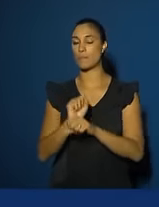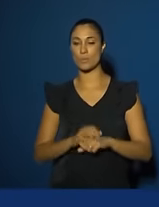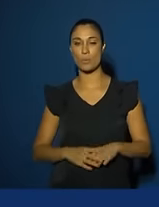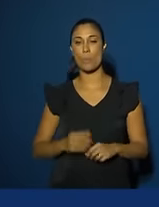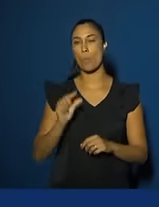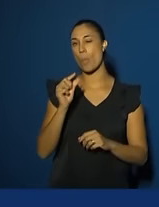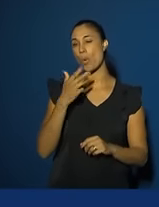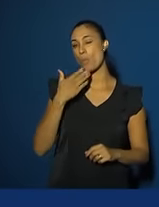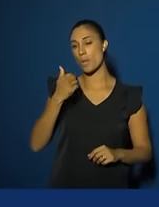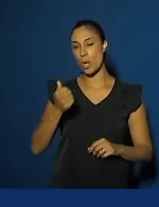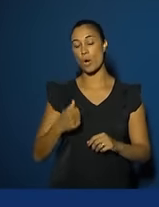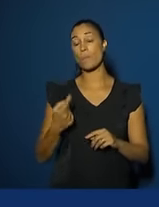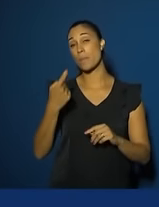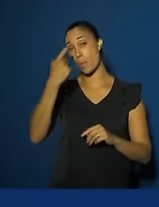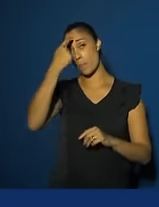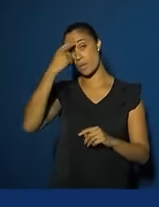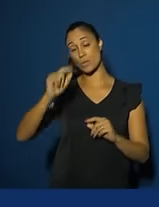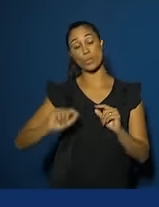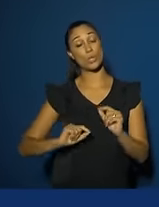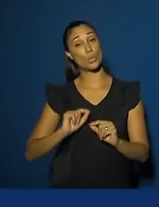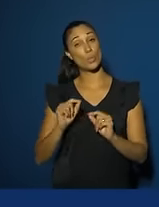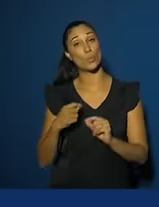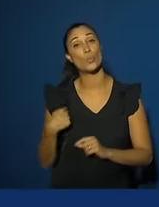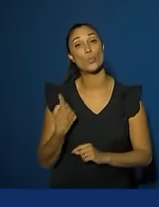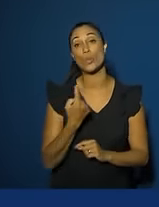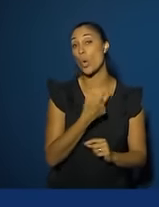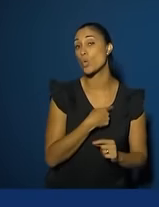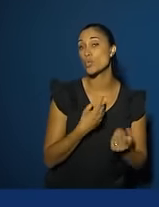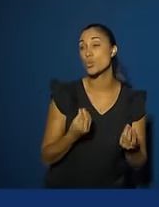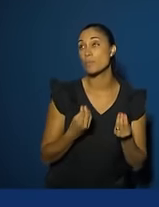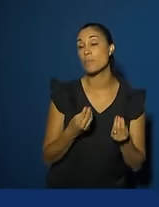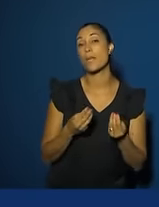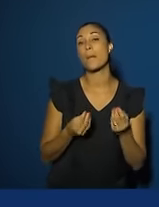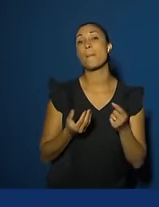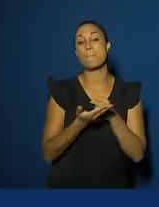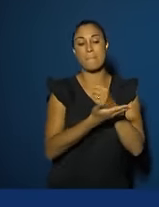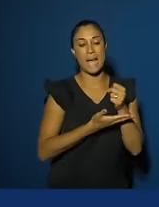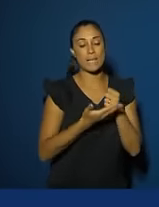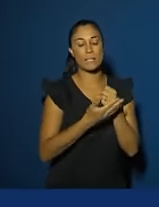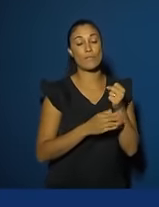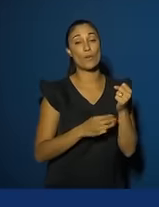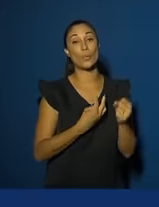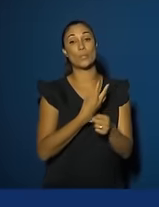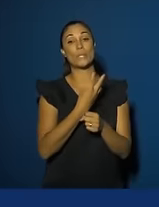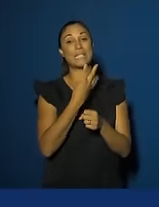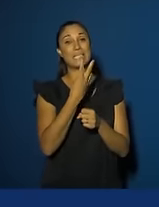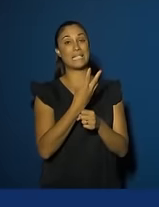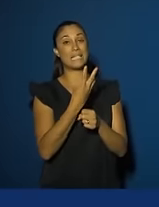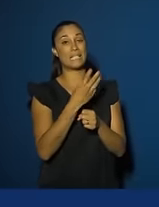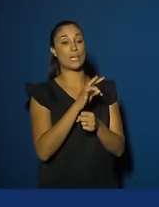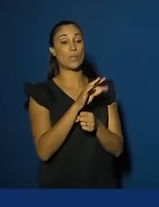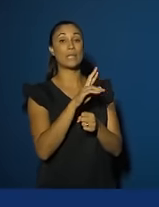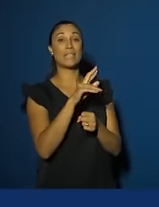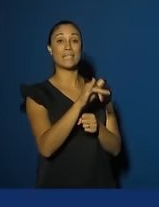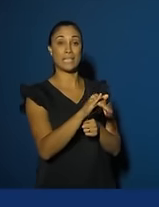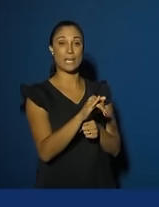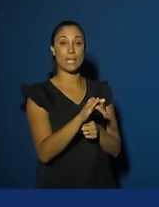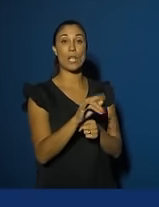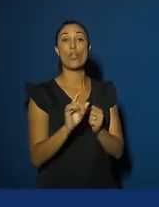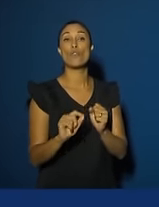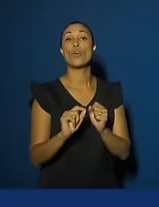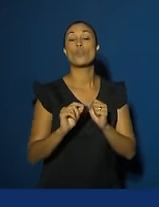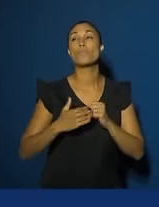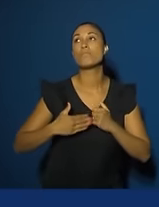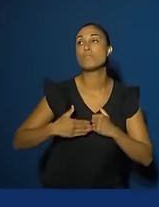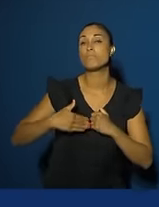melhor eu penso que o nosso o nosso piso foi o terceiro tri foi o realmente o terceiro tri foi